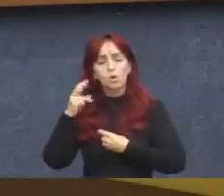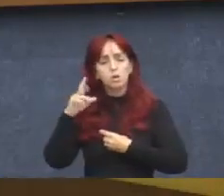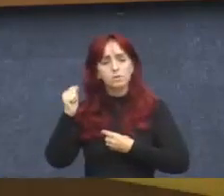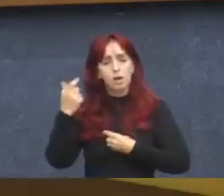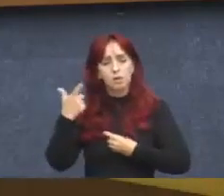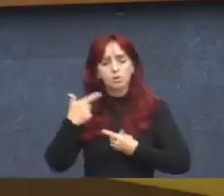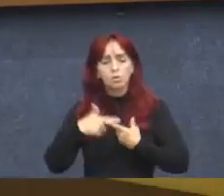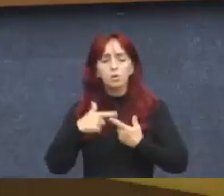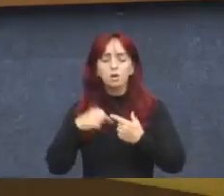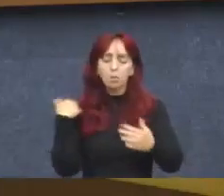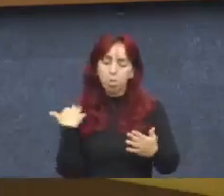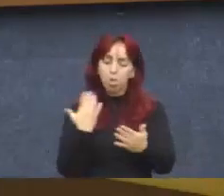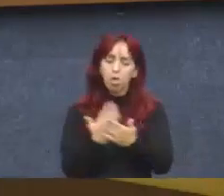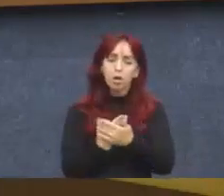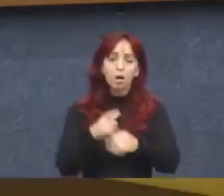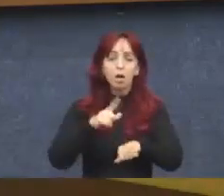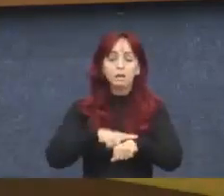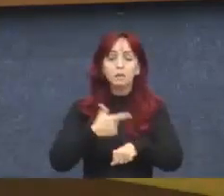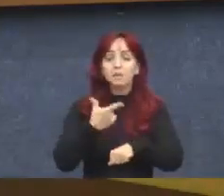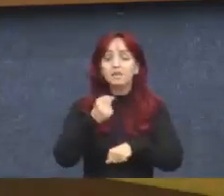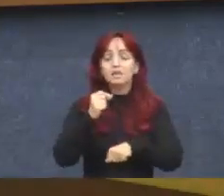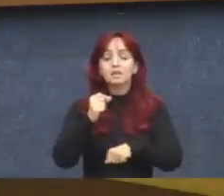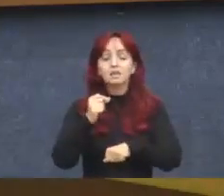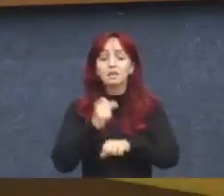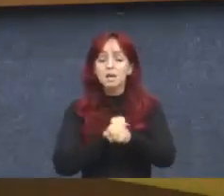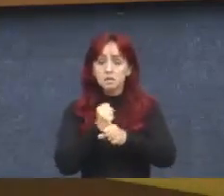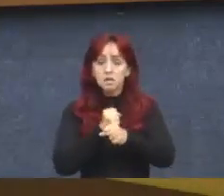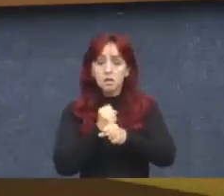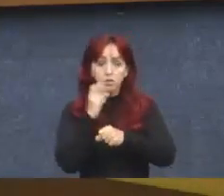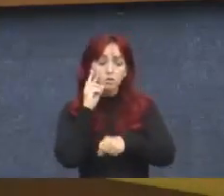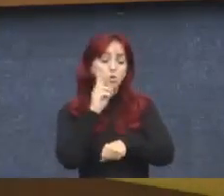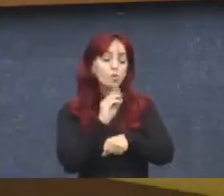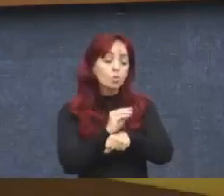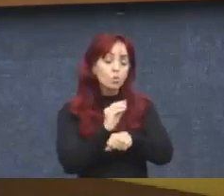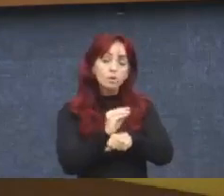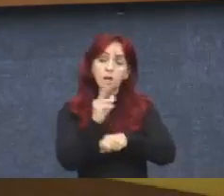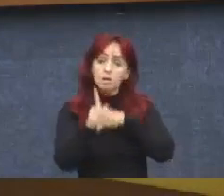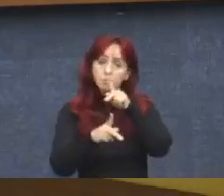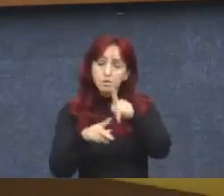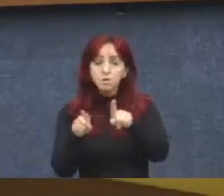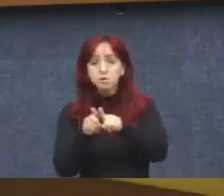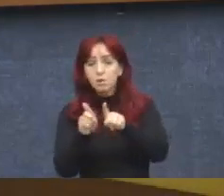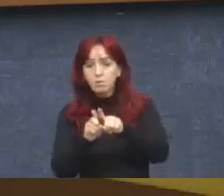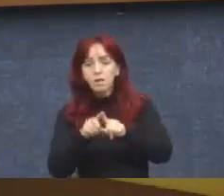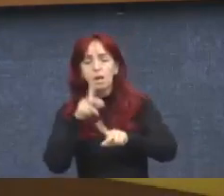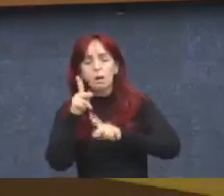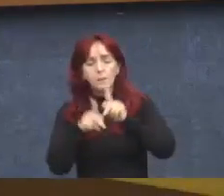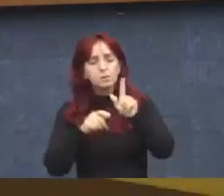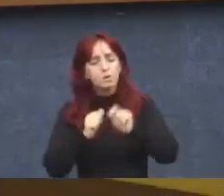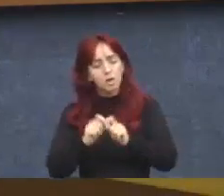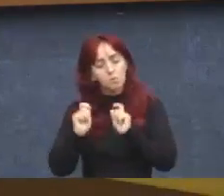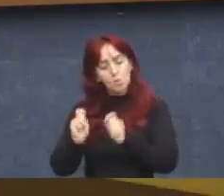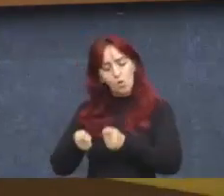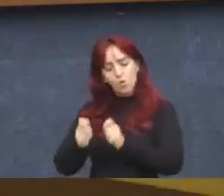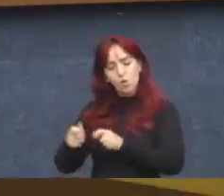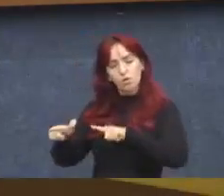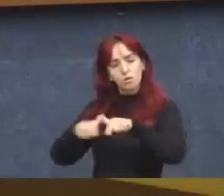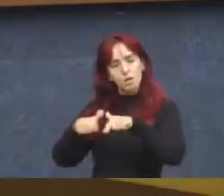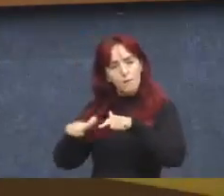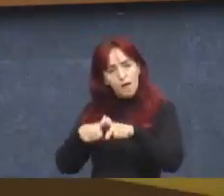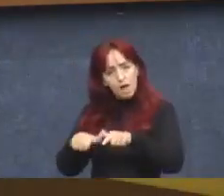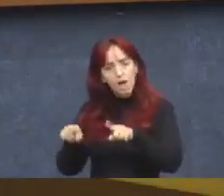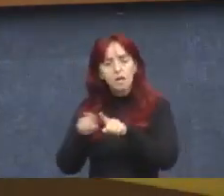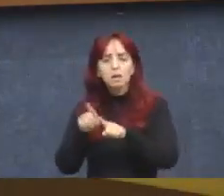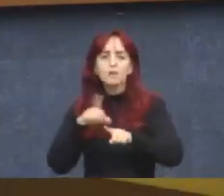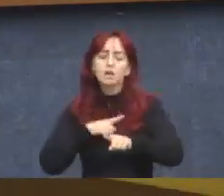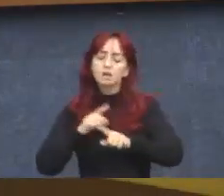de 10 anos, que é um tempo suficiente de cuidar das pessoas também, de carroceiros idosos, de carroceiros com